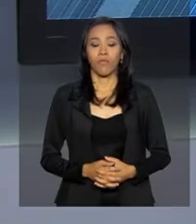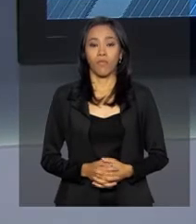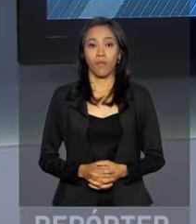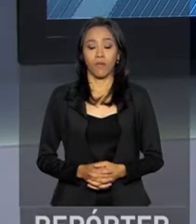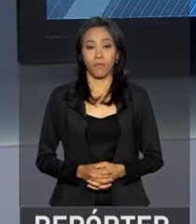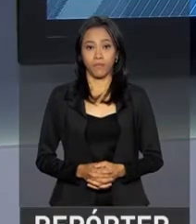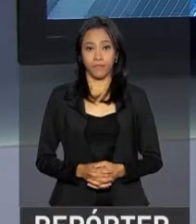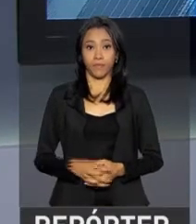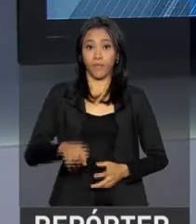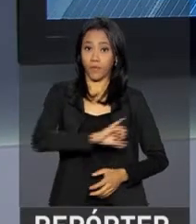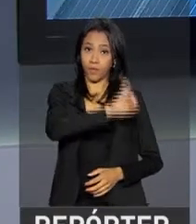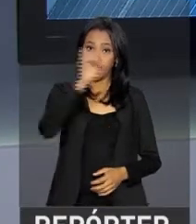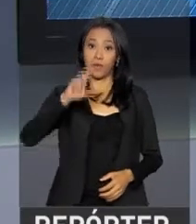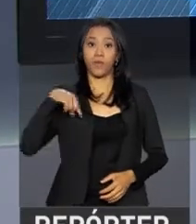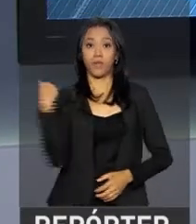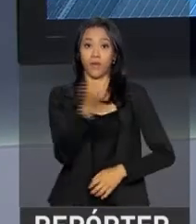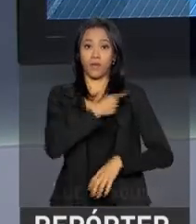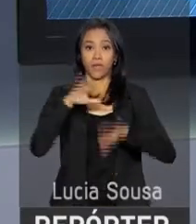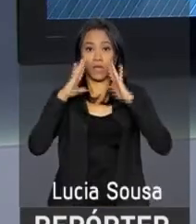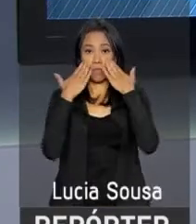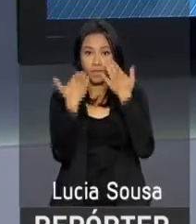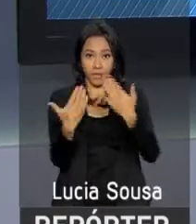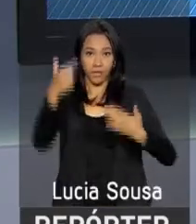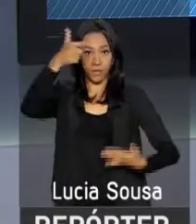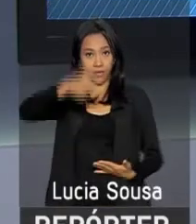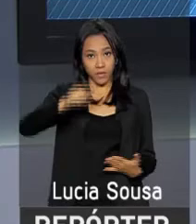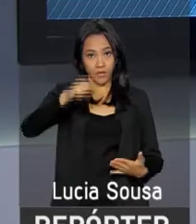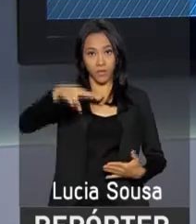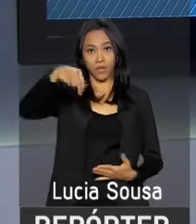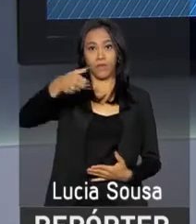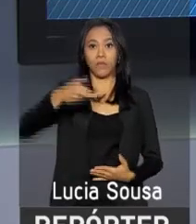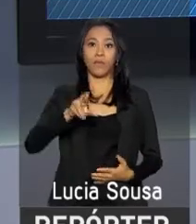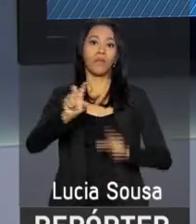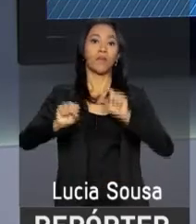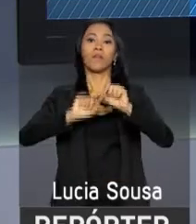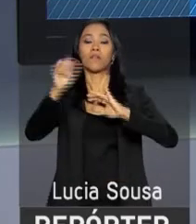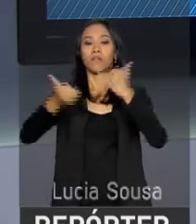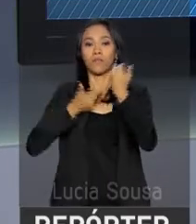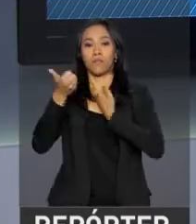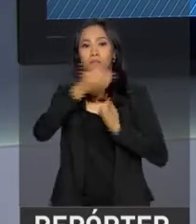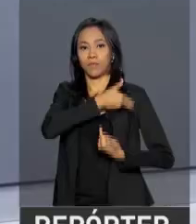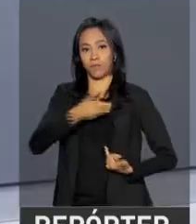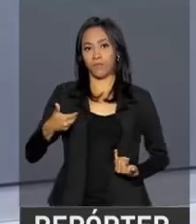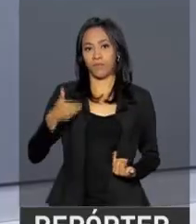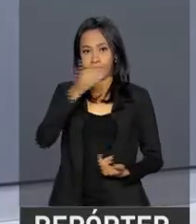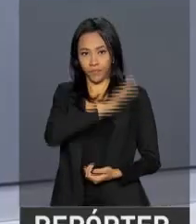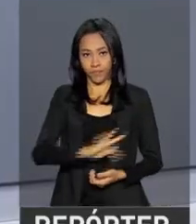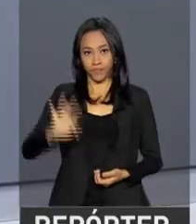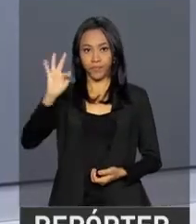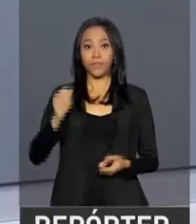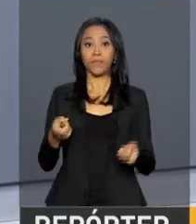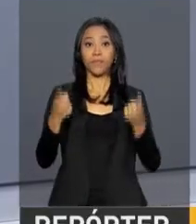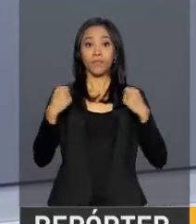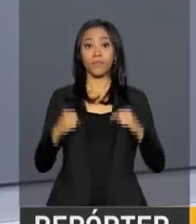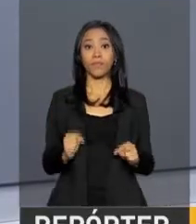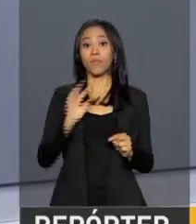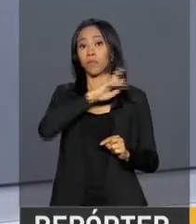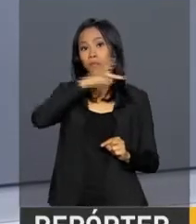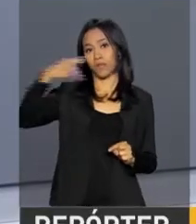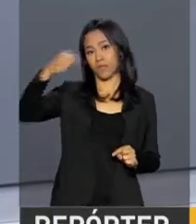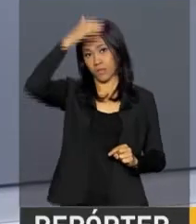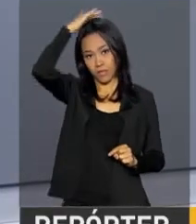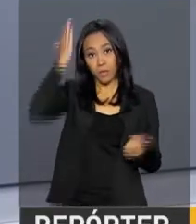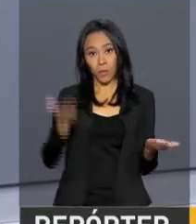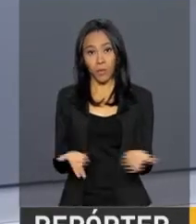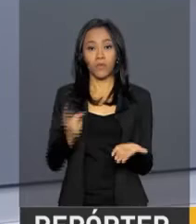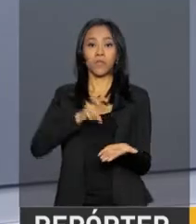o la no ar mais uma edição do repórter nbr notícias do governo federal o presidente michel temer participa